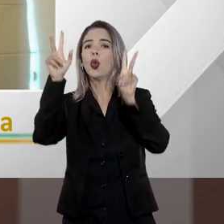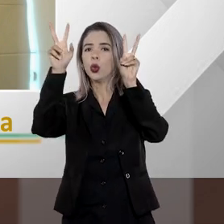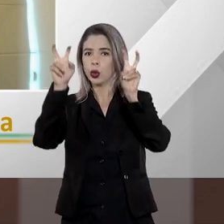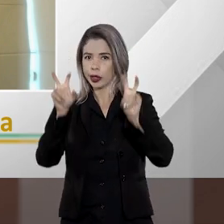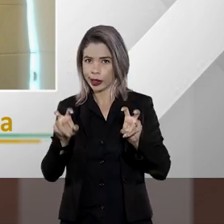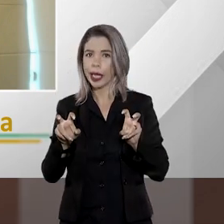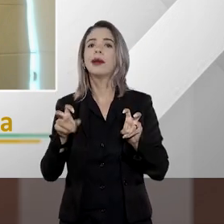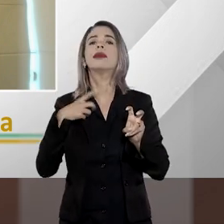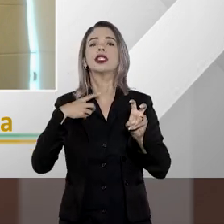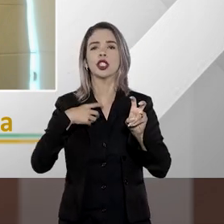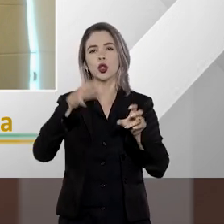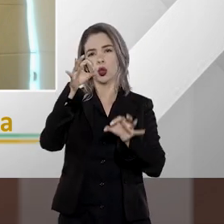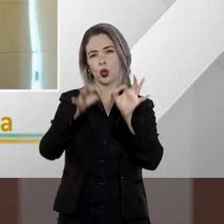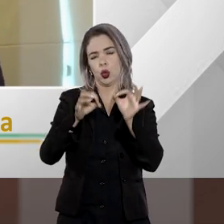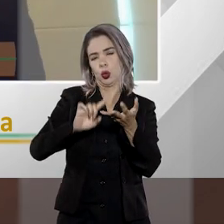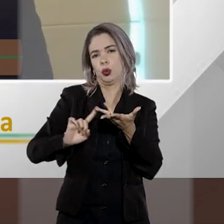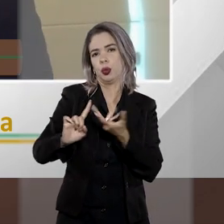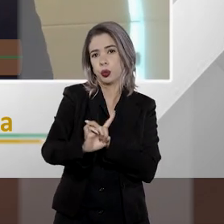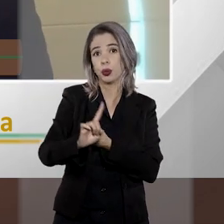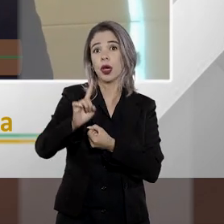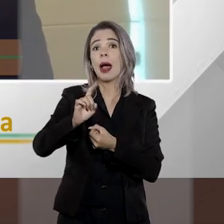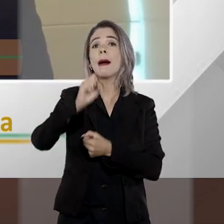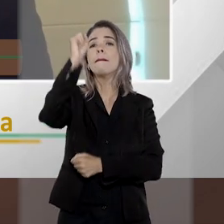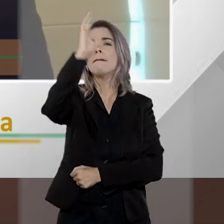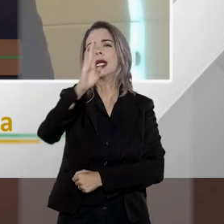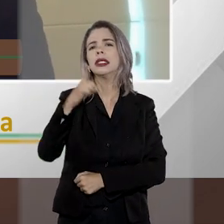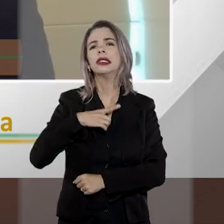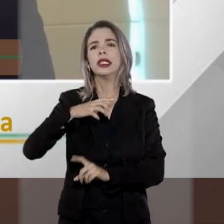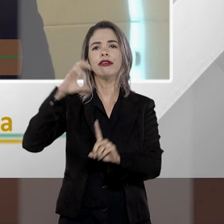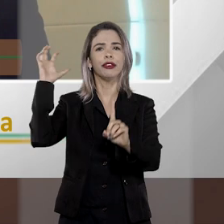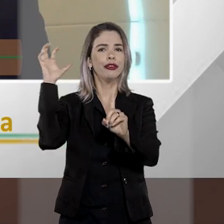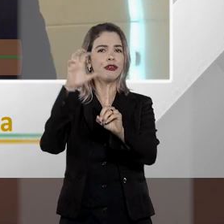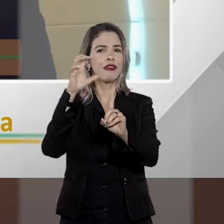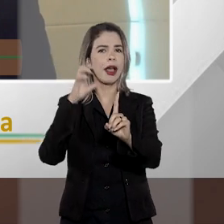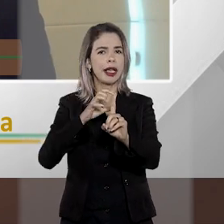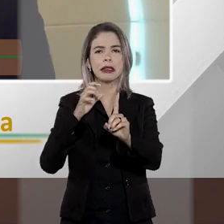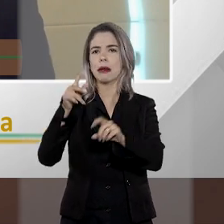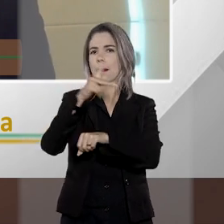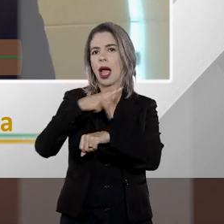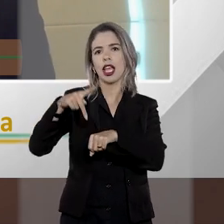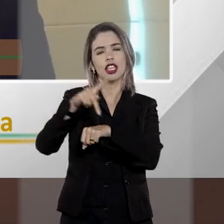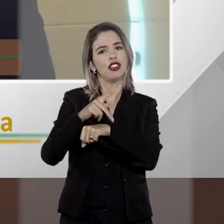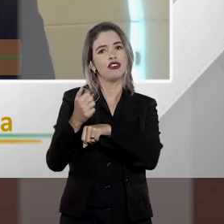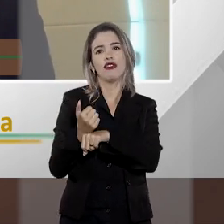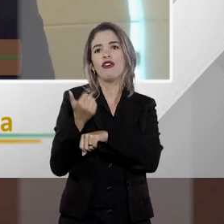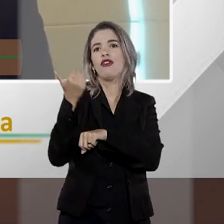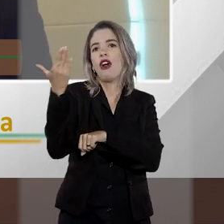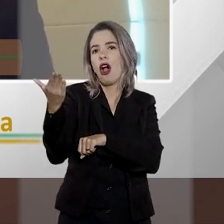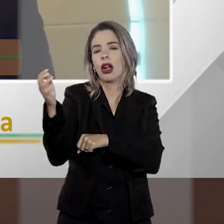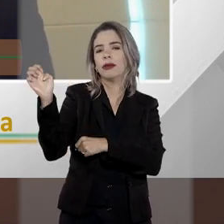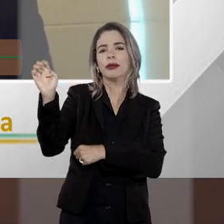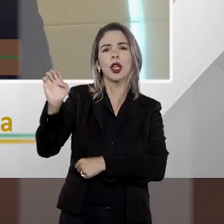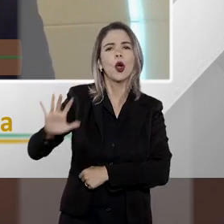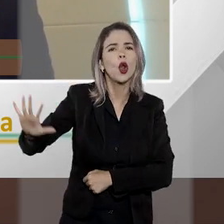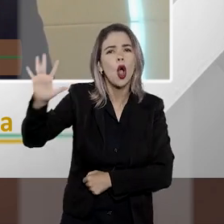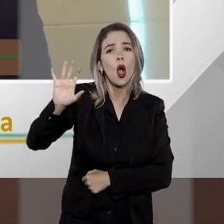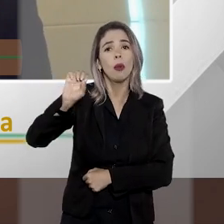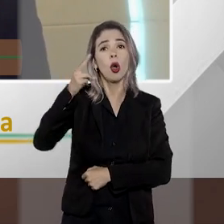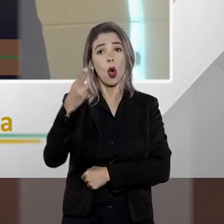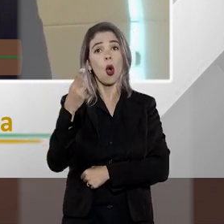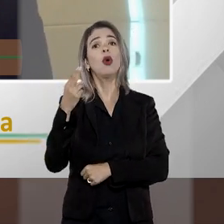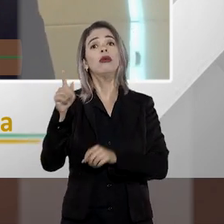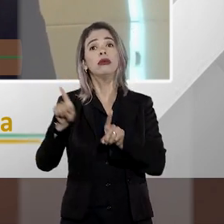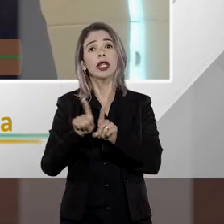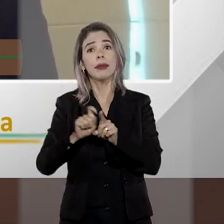outros tantos temas jurídicos, o Brasil ele acabou sofrendo influências de outros países na Europa ou até mesmo